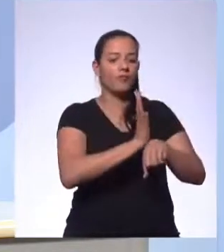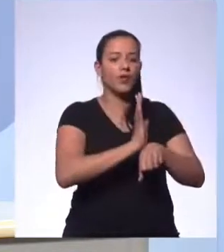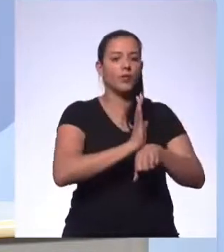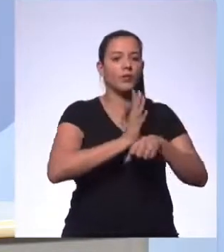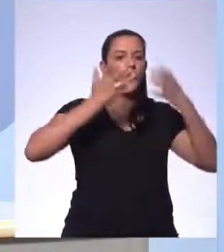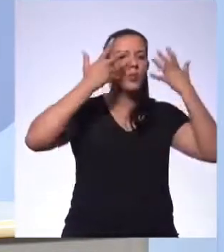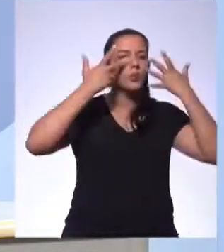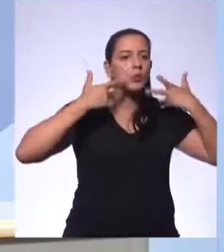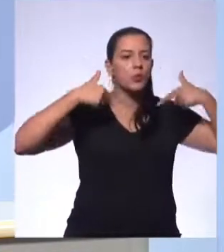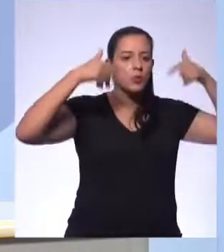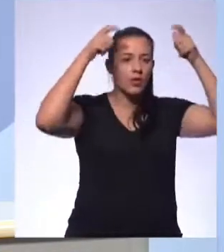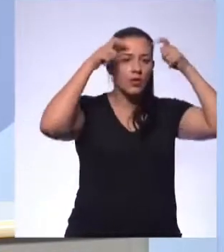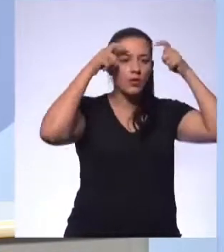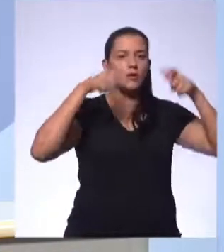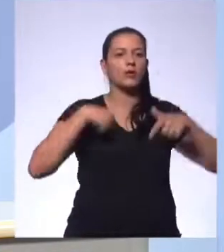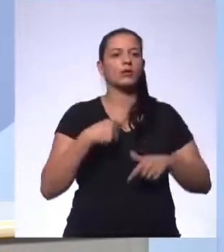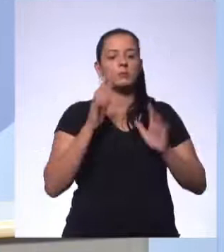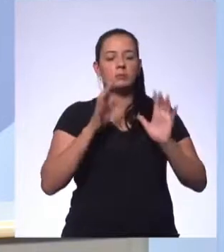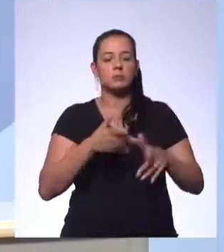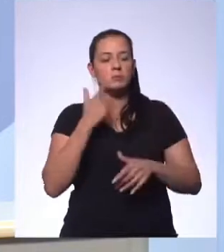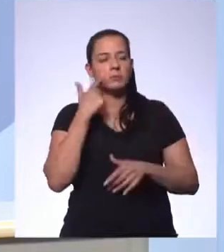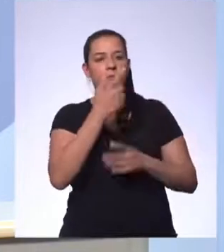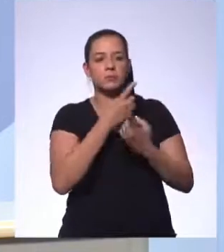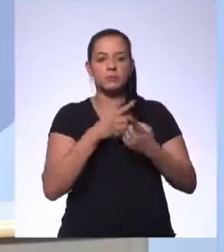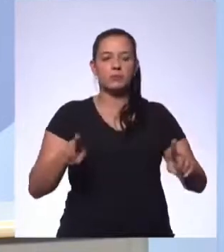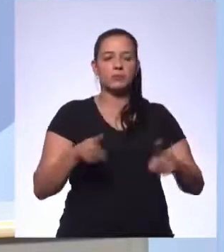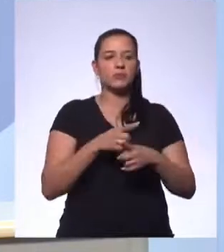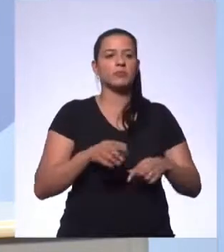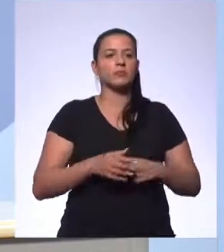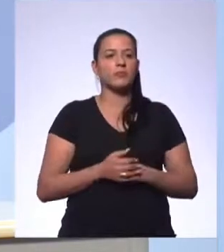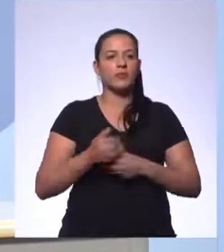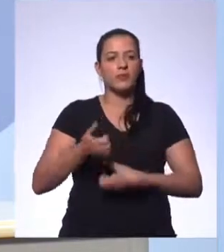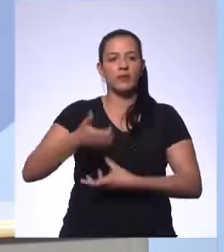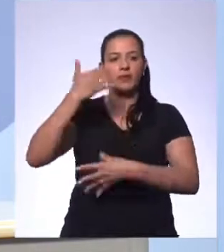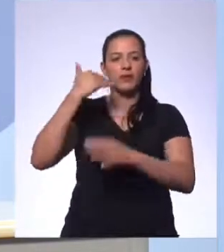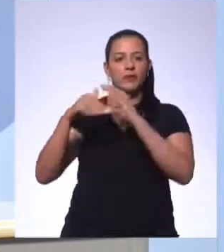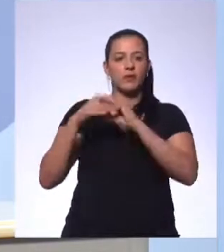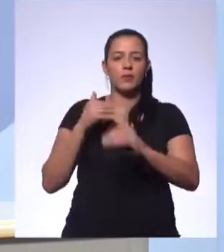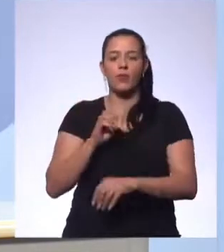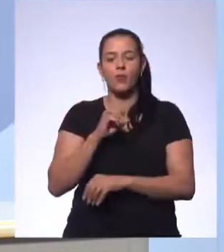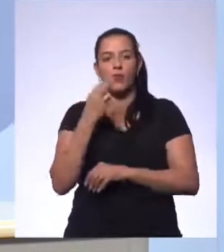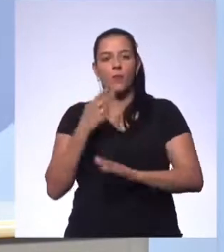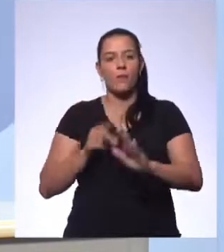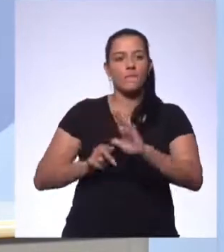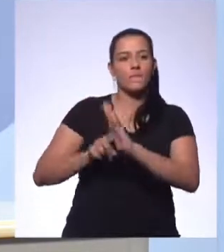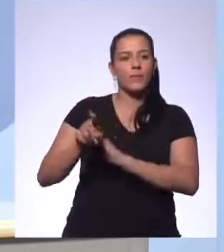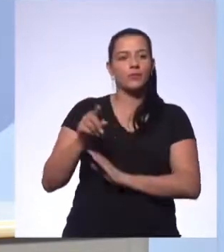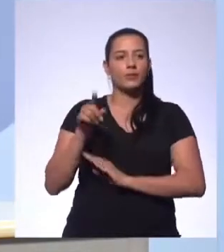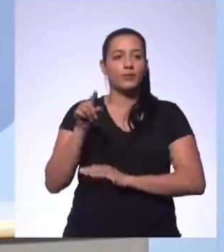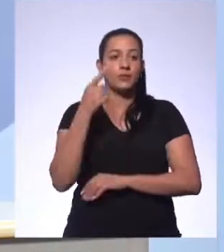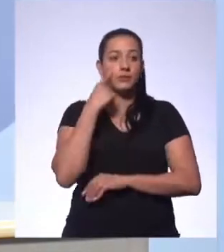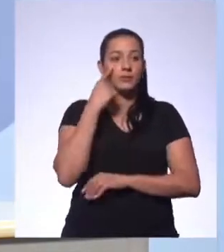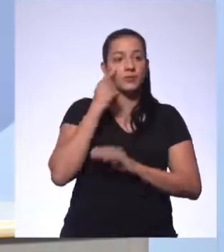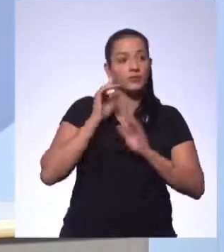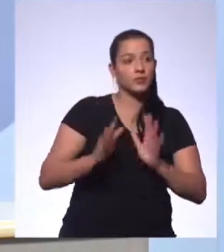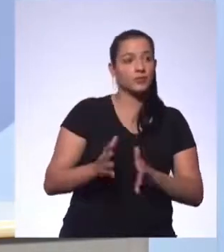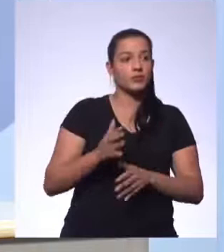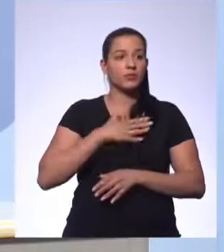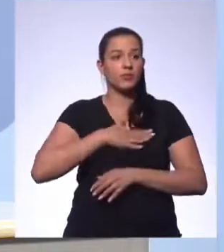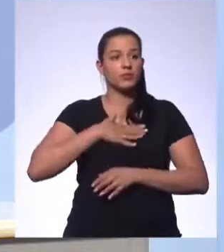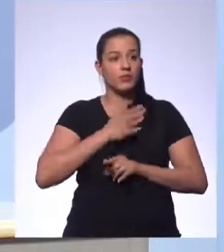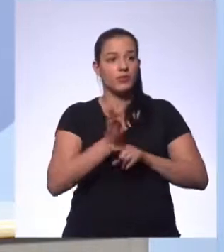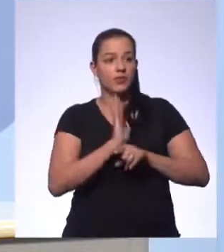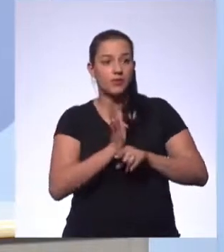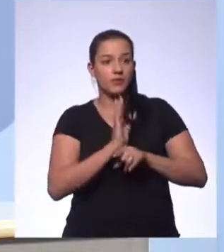outros musicais. Alguma lembrança, professor? Ou a gente abre o chat e pergunta para a turma quais musicais que eles já assistiram? Até lembrando de